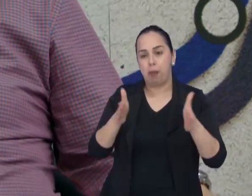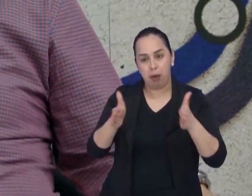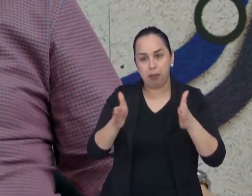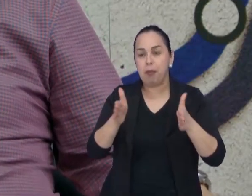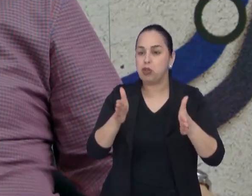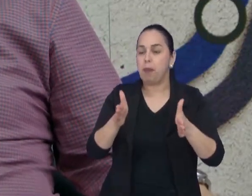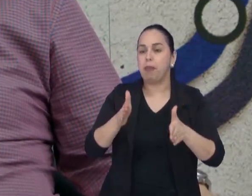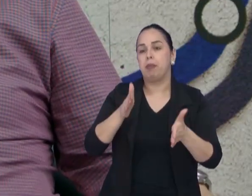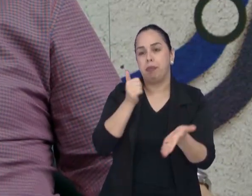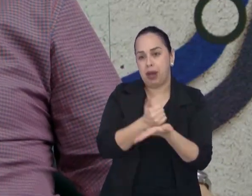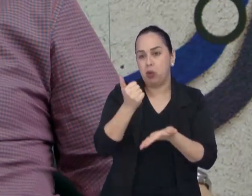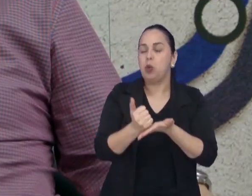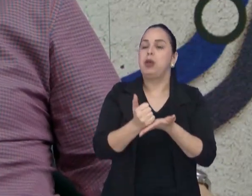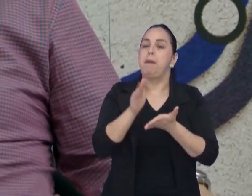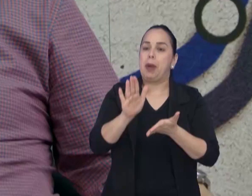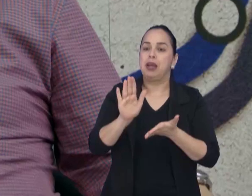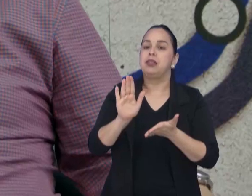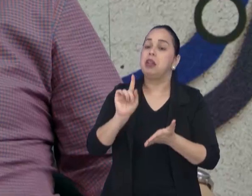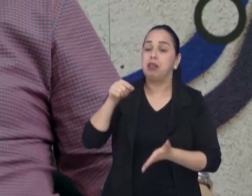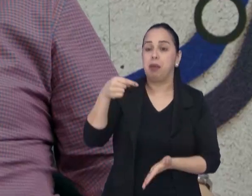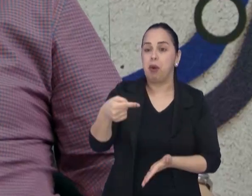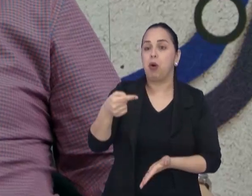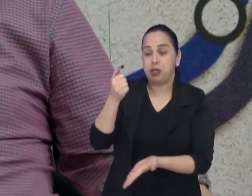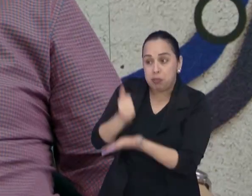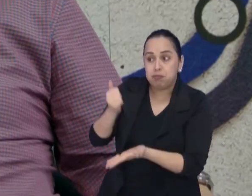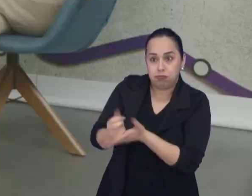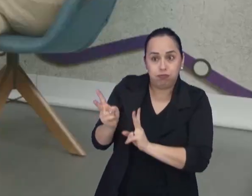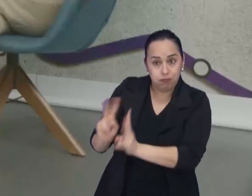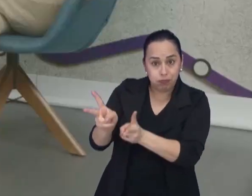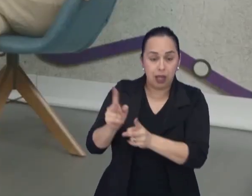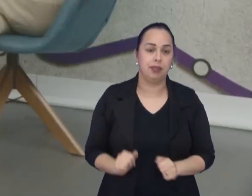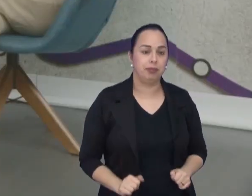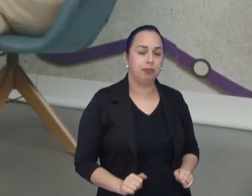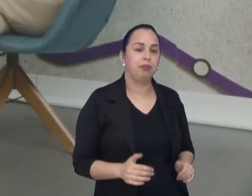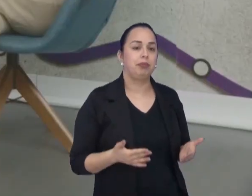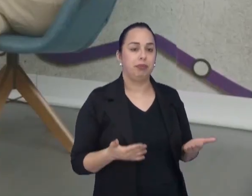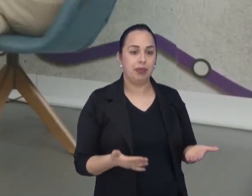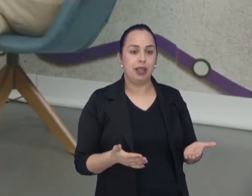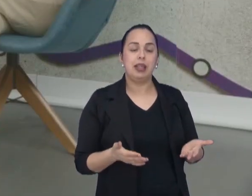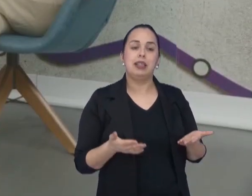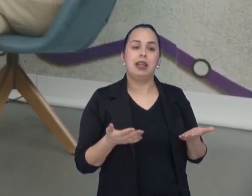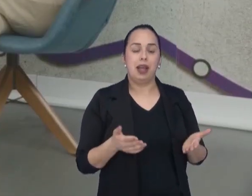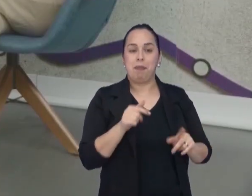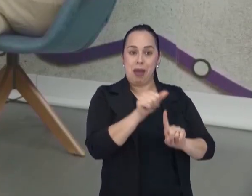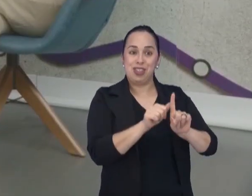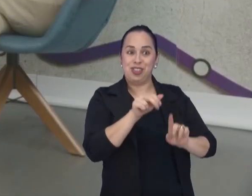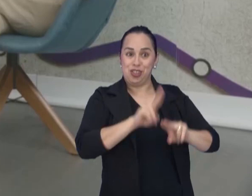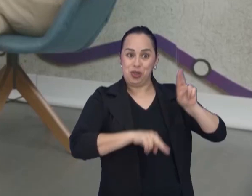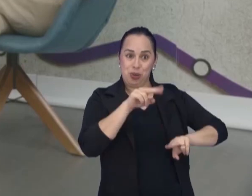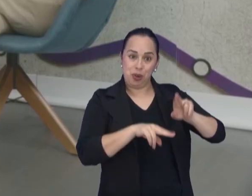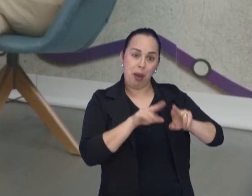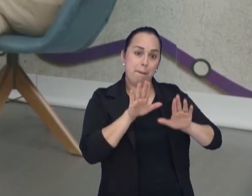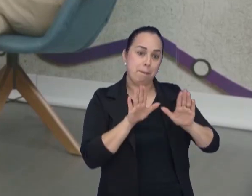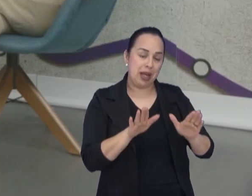mas tem sim um aumento de nível de empregabilidade. Sim, acaba sendo em junho, mas com